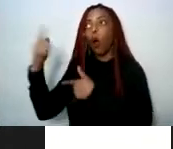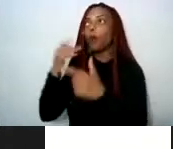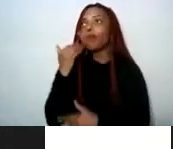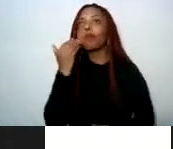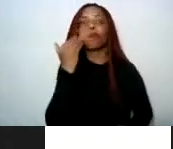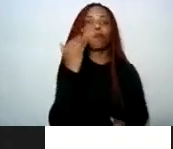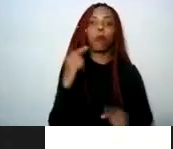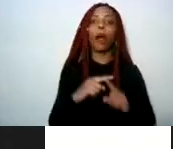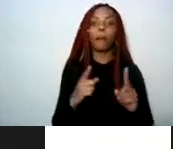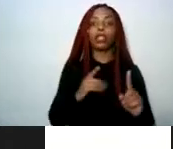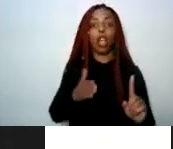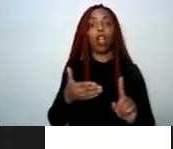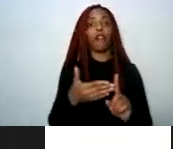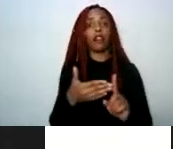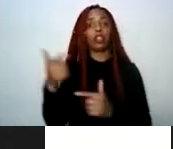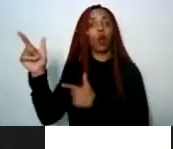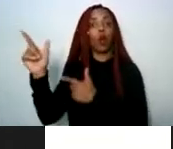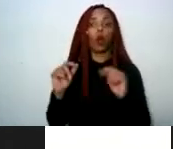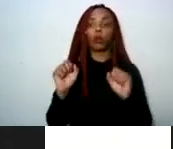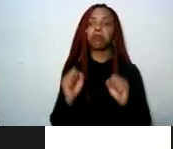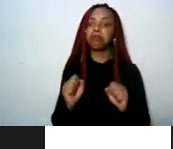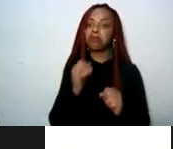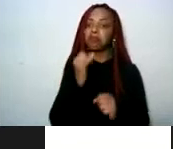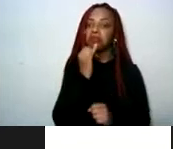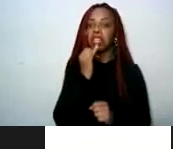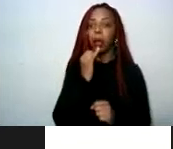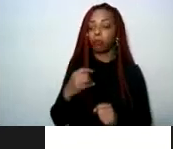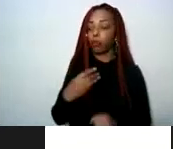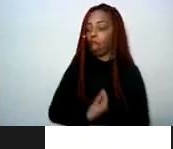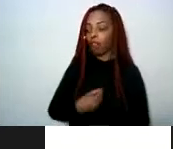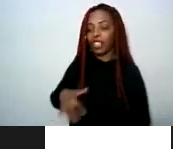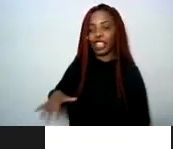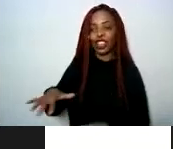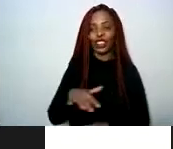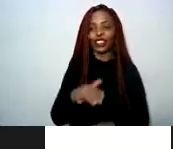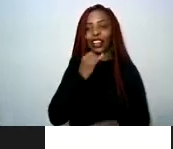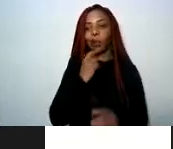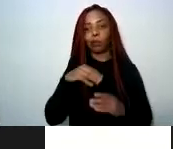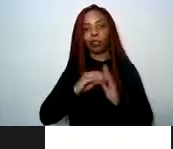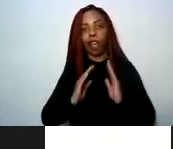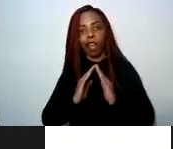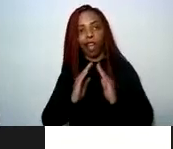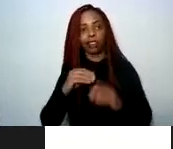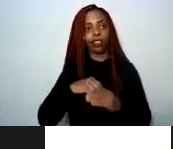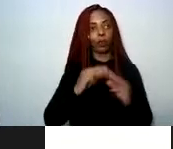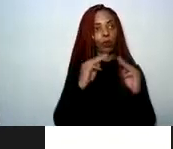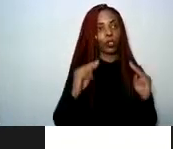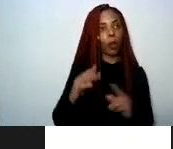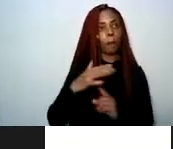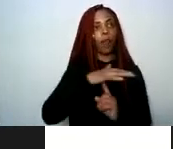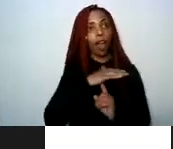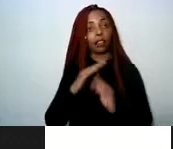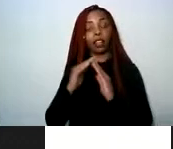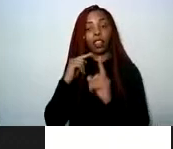referências que podem ser encontradas nas cidades dos vivos então nas casas nos museus nas praças nas igrejas